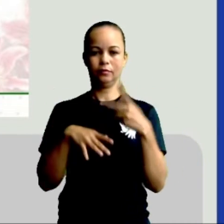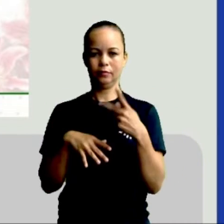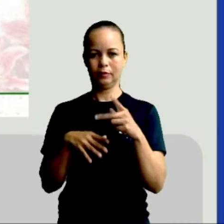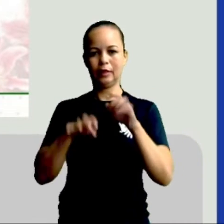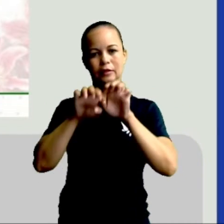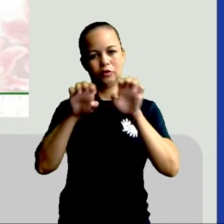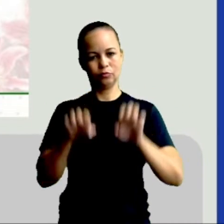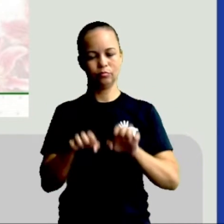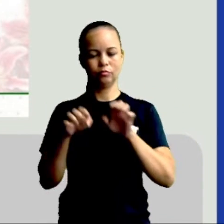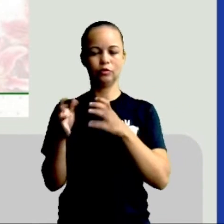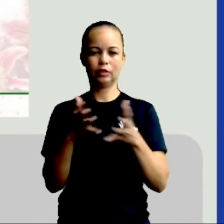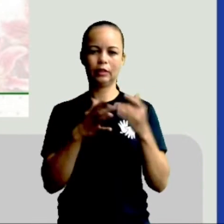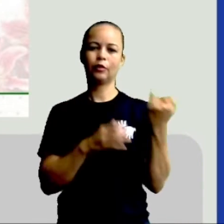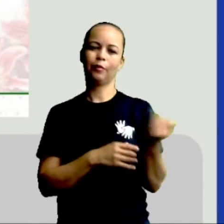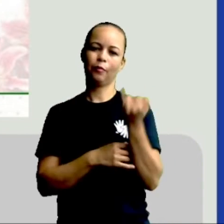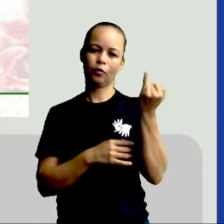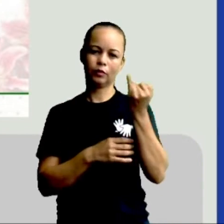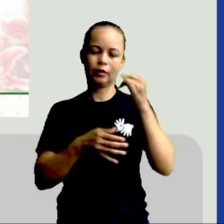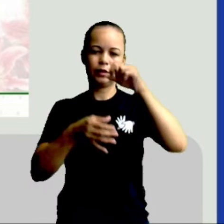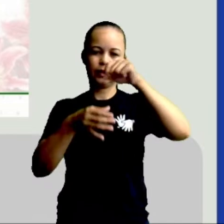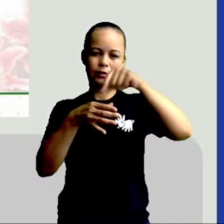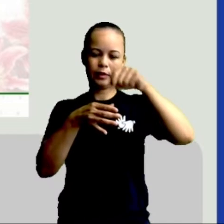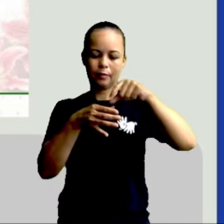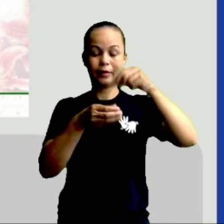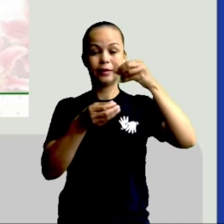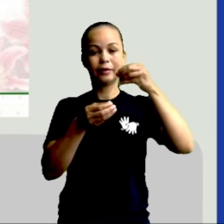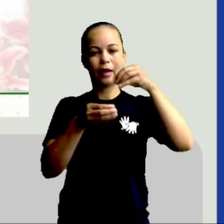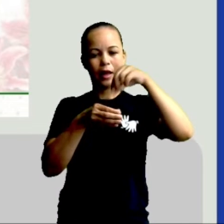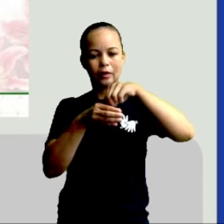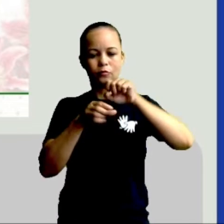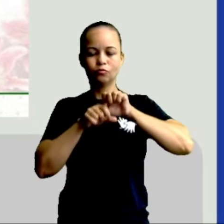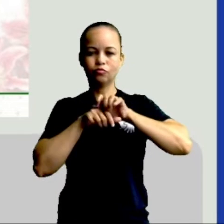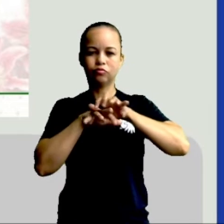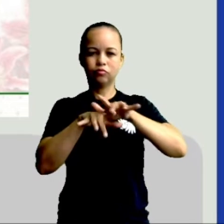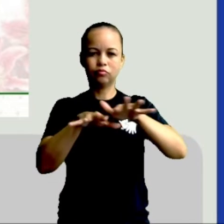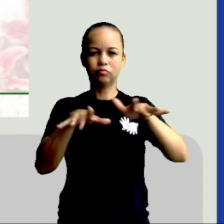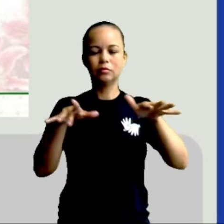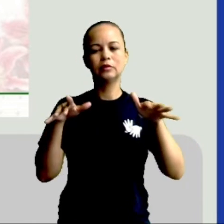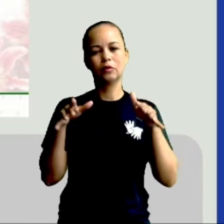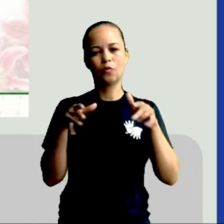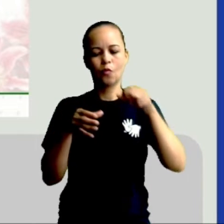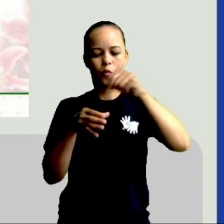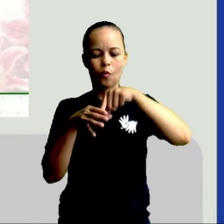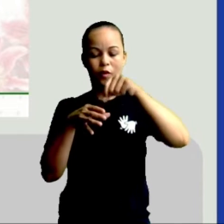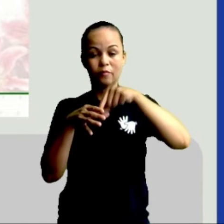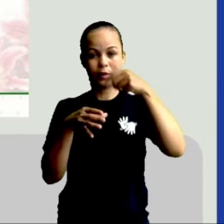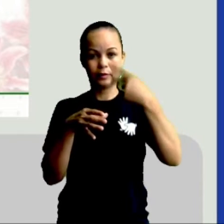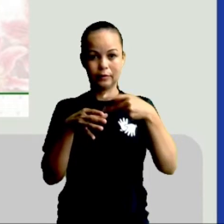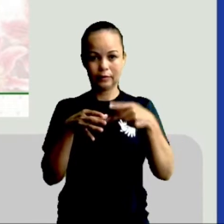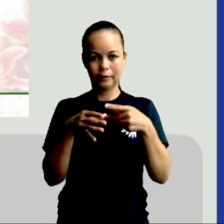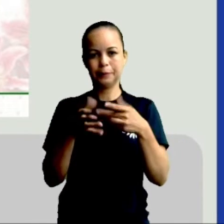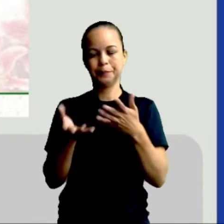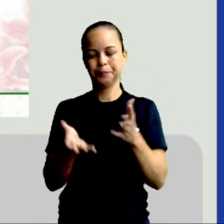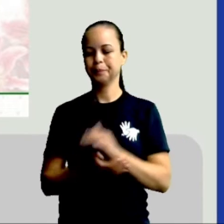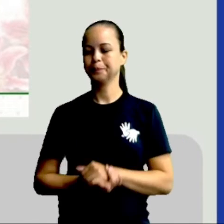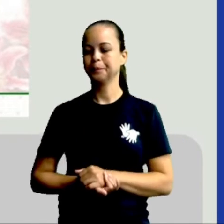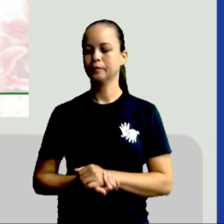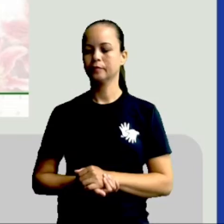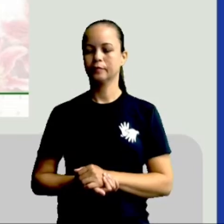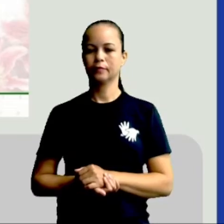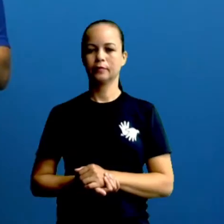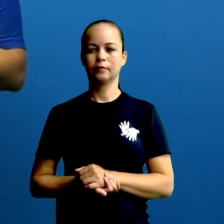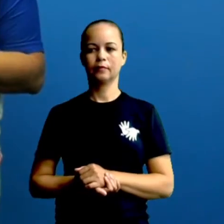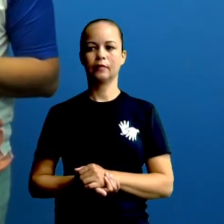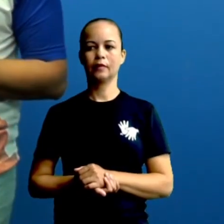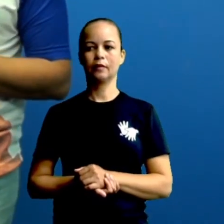estrutura que é tão relevante, que é a semente que está lá guardando a futura plantinha, o embriãozinho. Por favor, produção, volta aqui